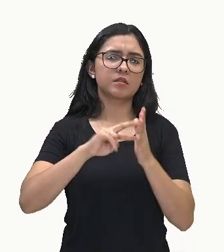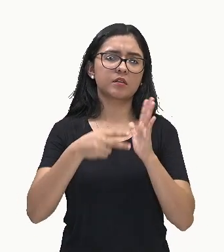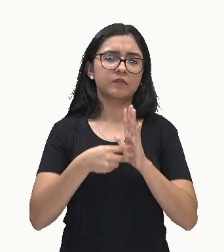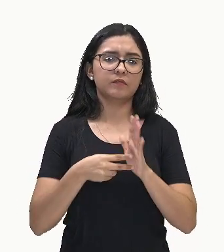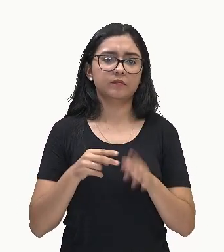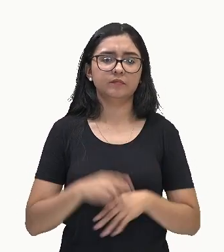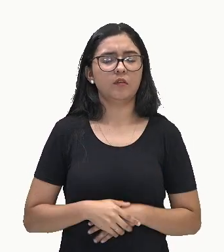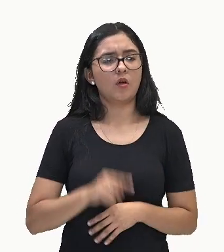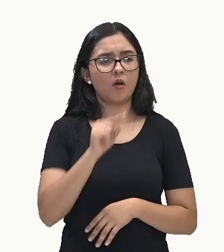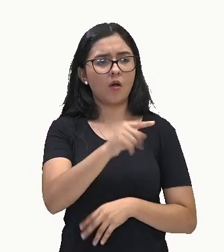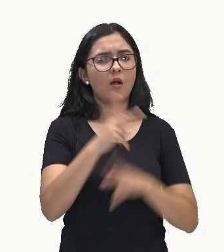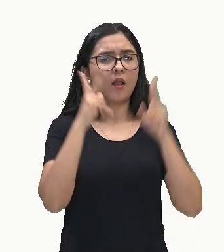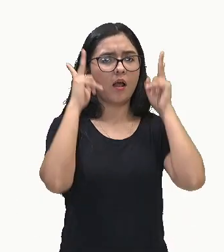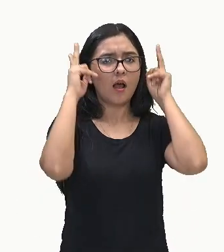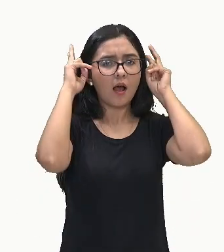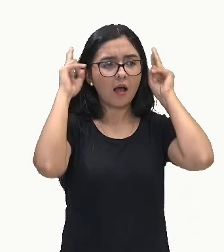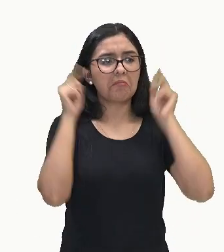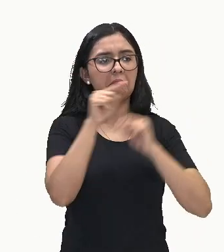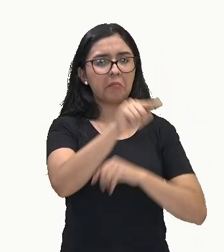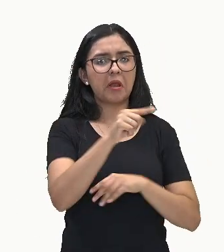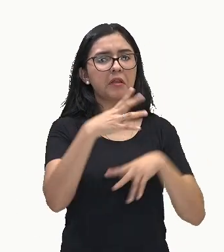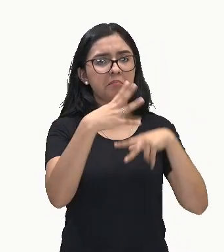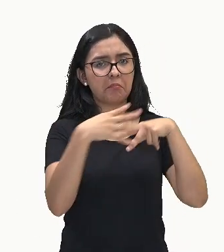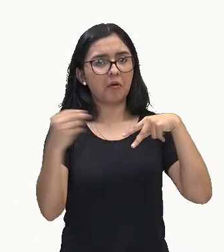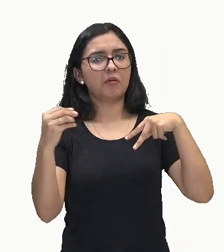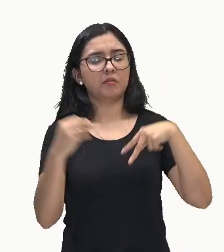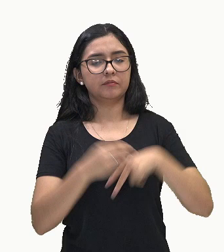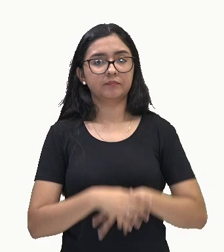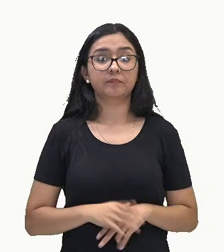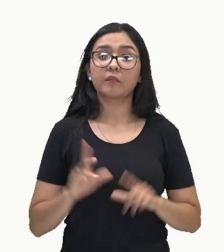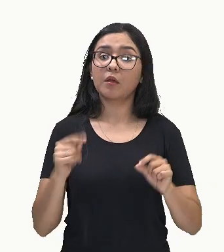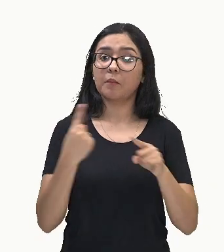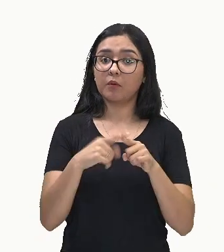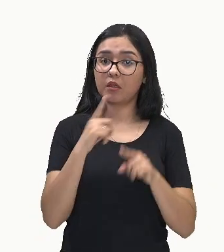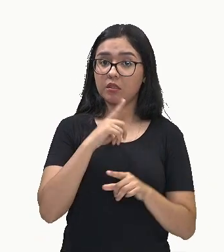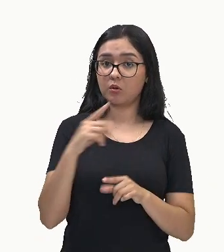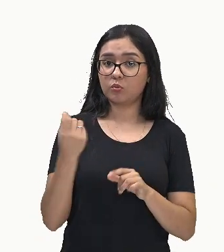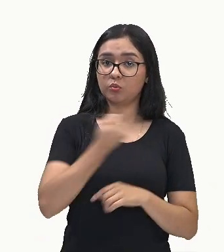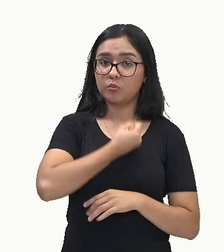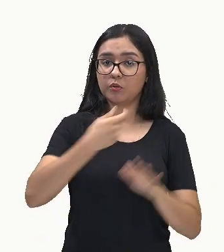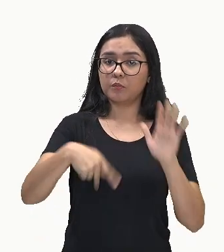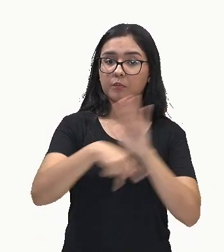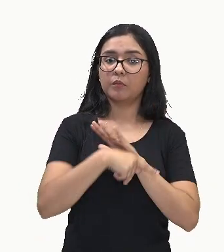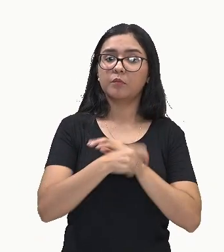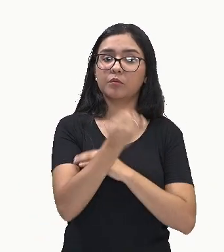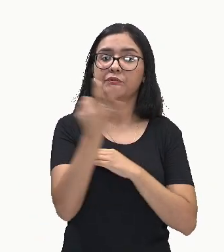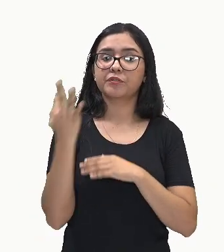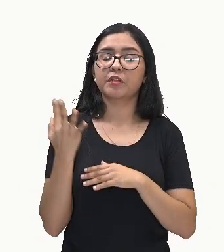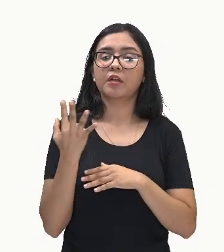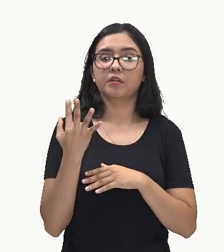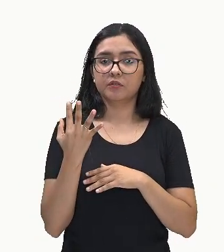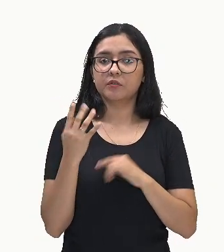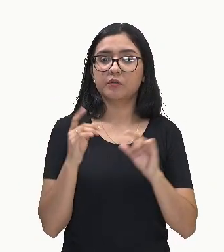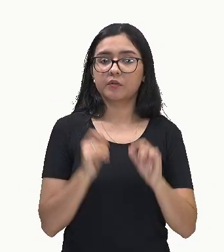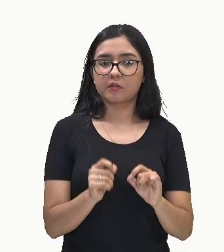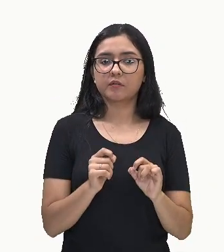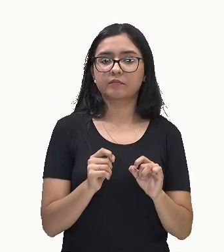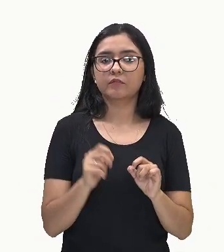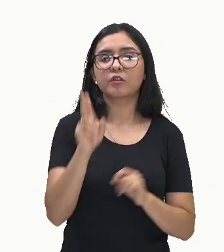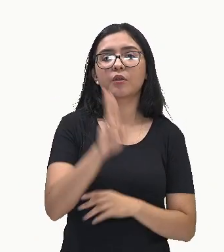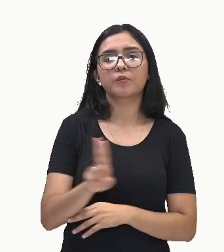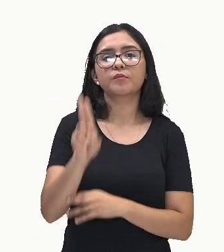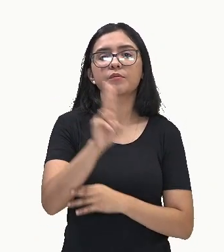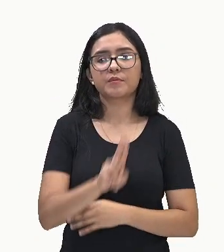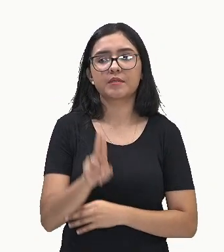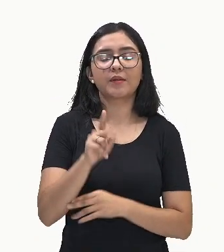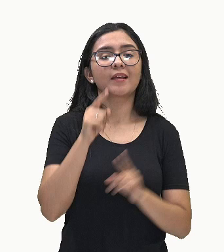cara cortou o cabelo né o cabelo dele tá na moda por existe um número significativo de elementos que estão usando aquele